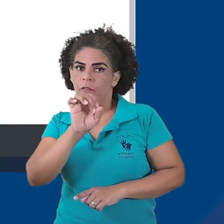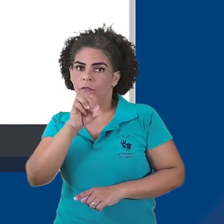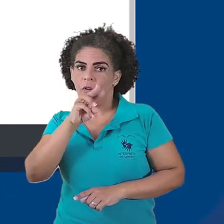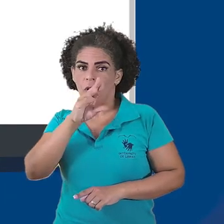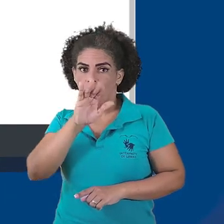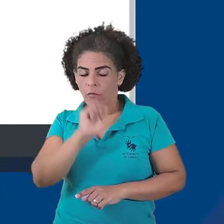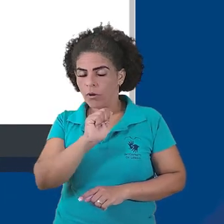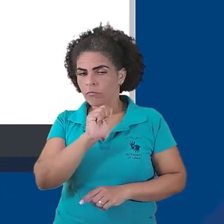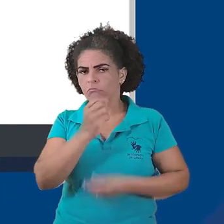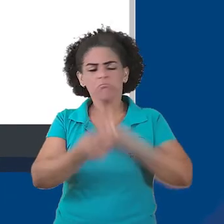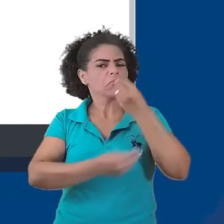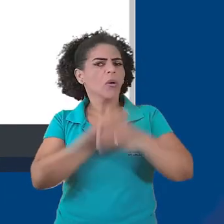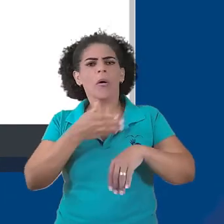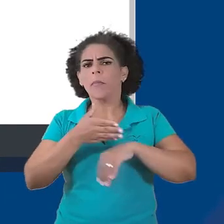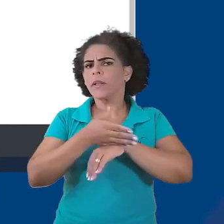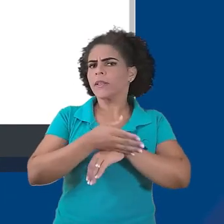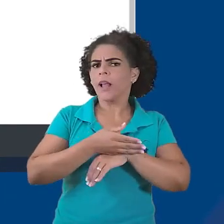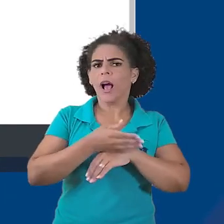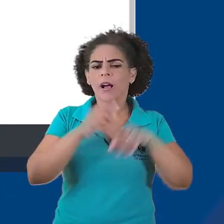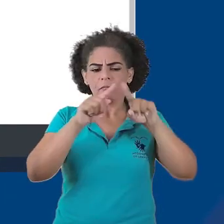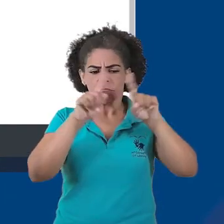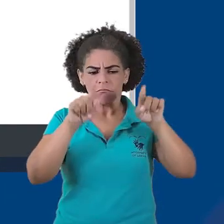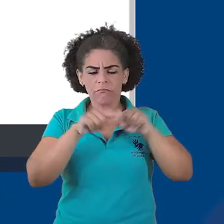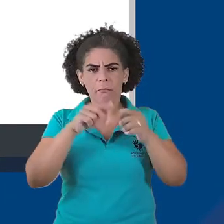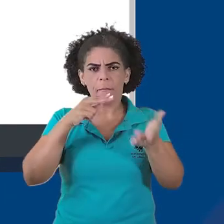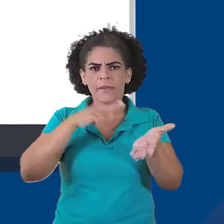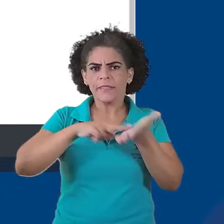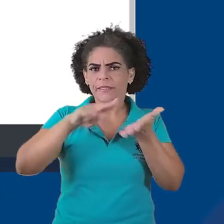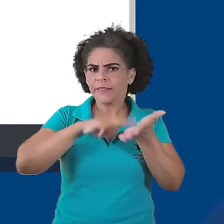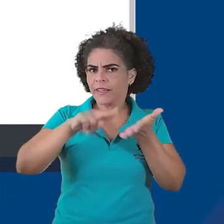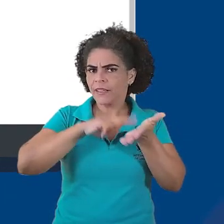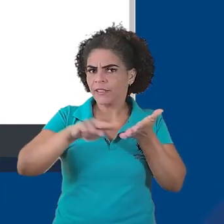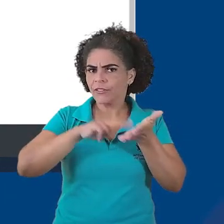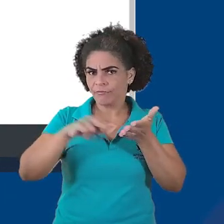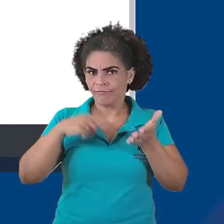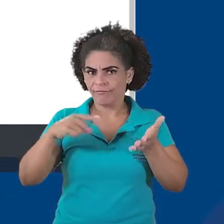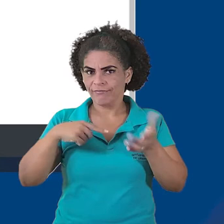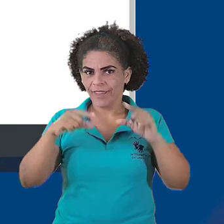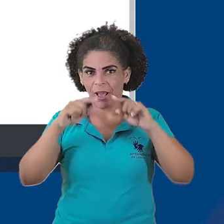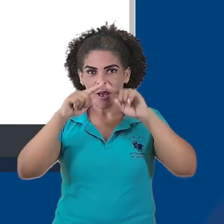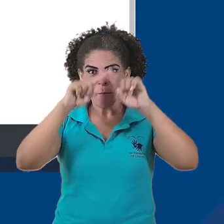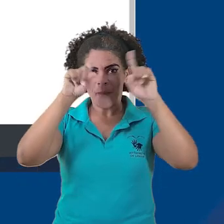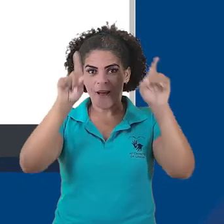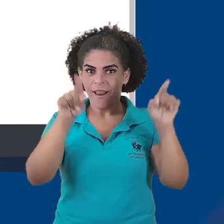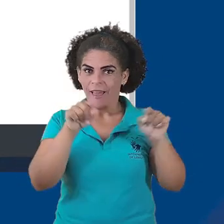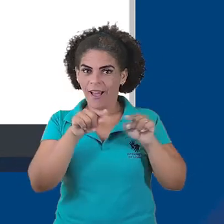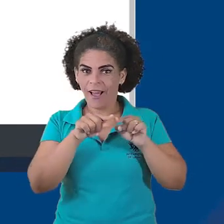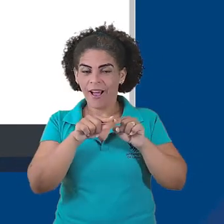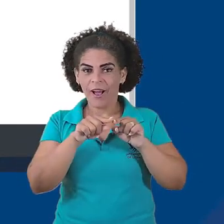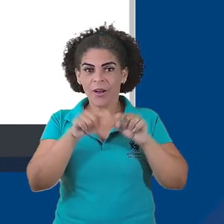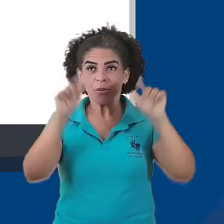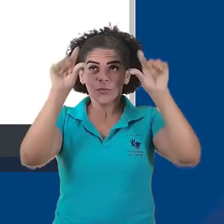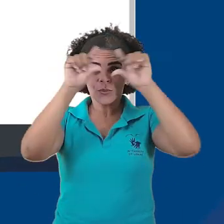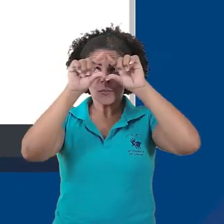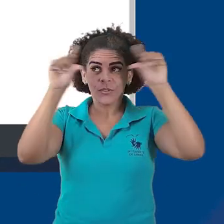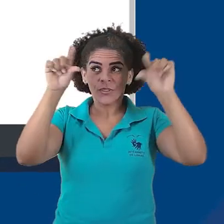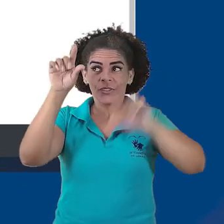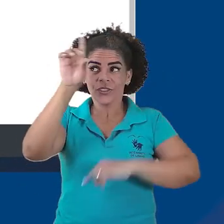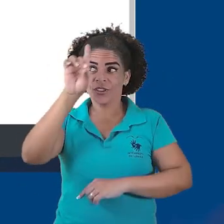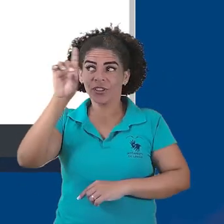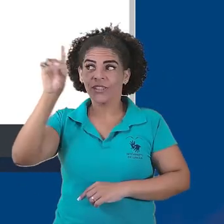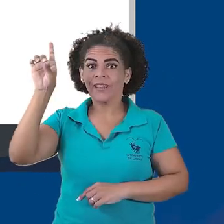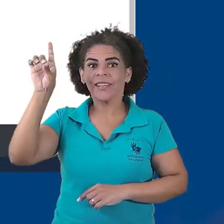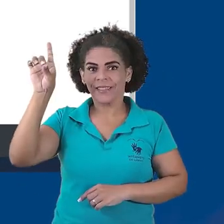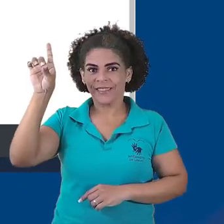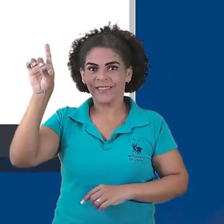painel de mensagens? O painel de mensagens pode ser acessado por um ícone que representa um balão no canto superior